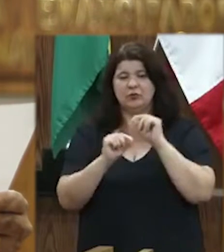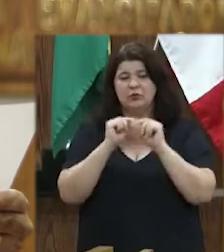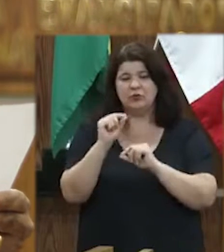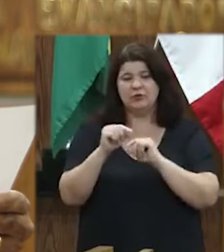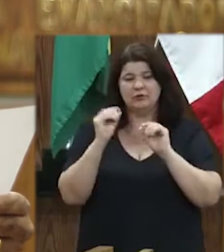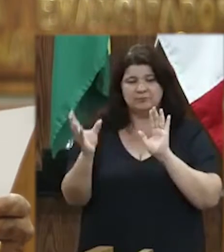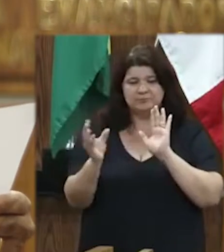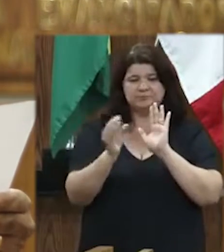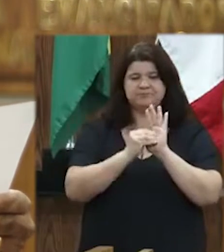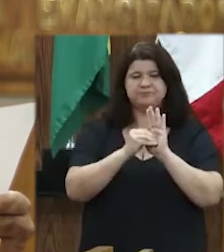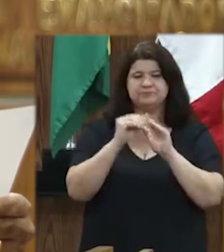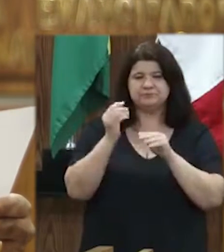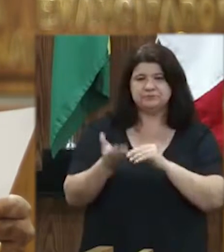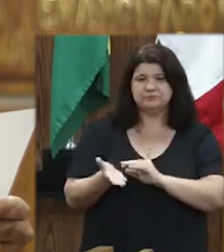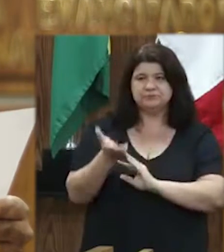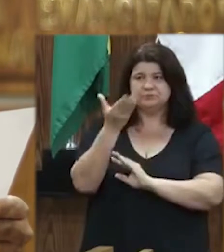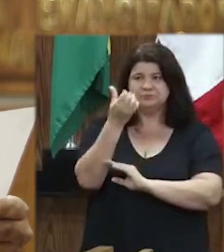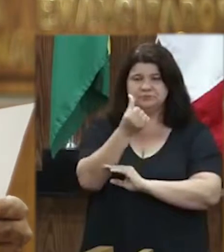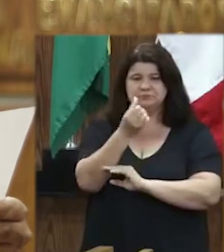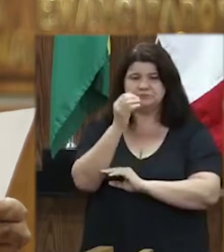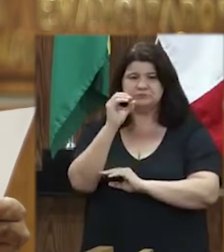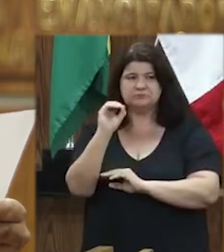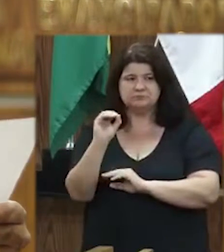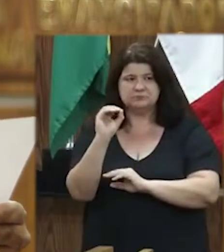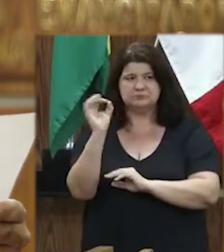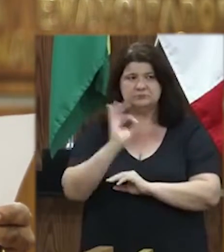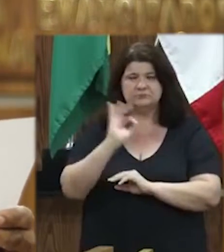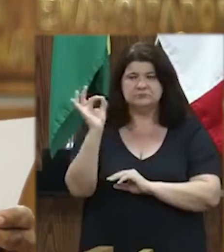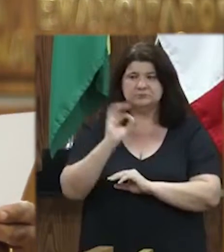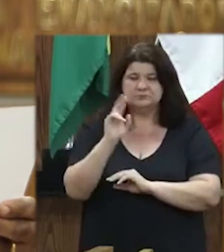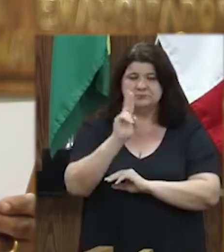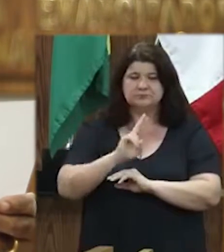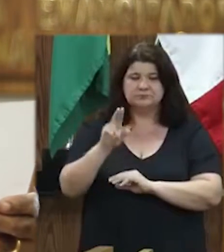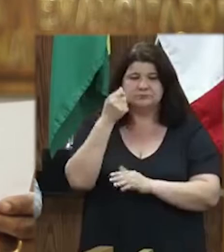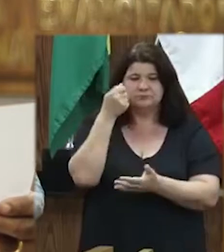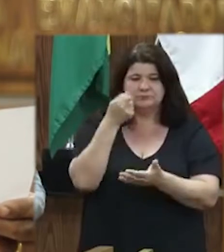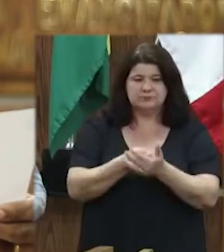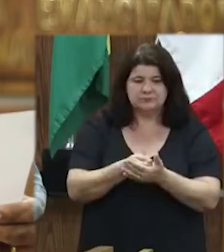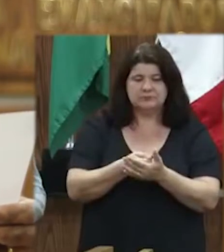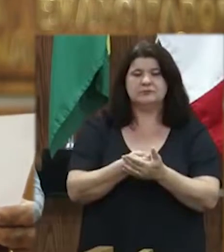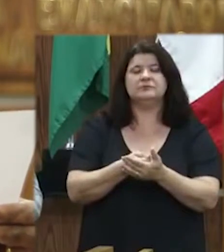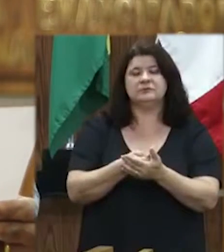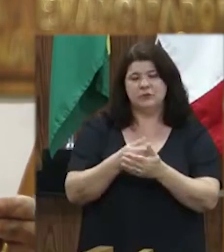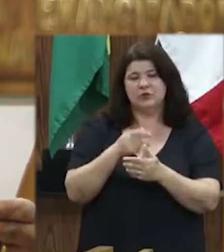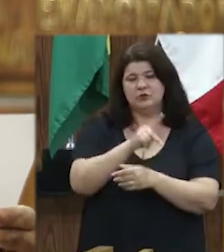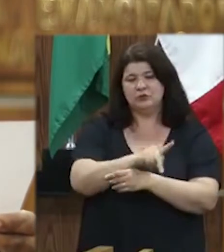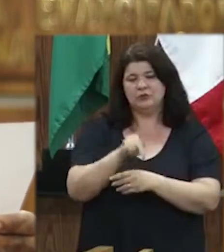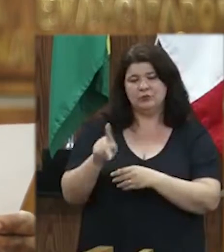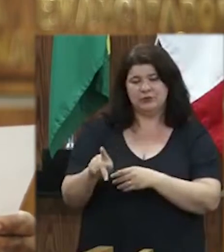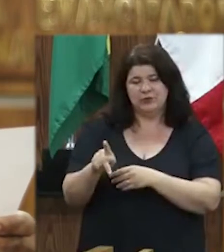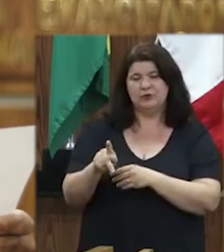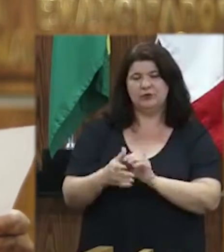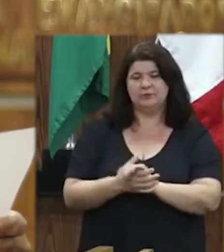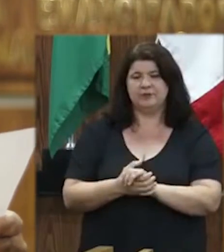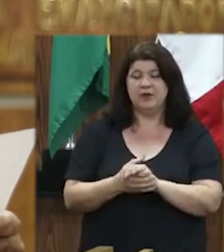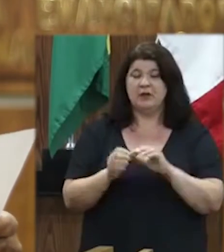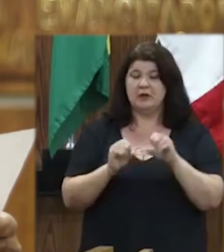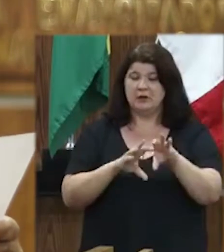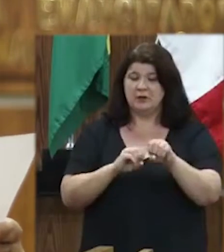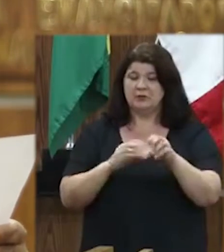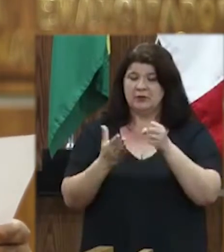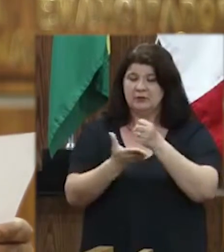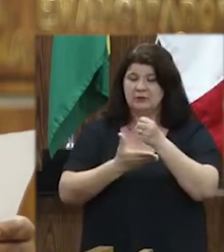foi o aumento de 60% para 70% do percentual utilizado para pagamento dos profissionais de educação básica, definidos pela